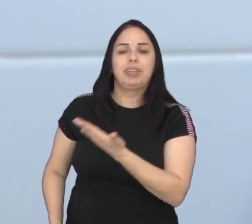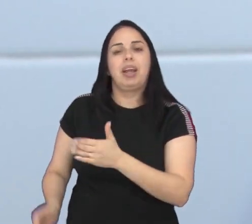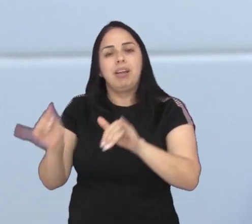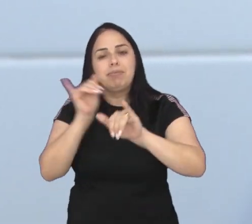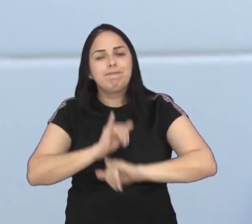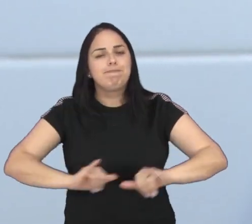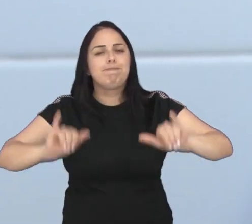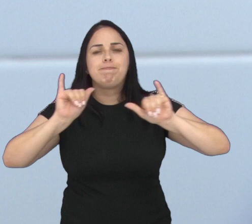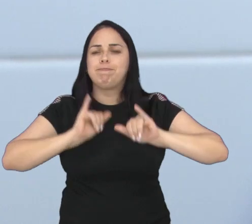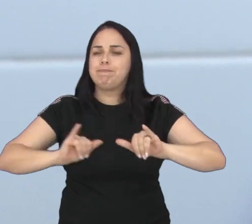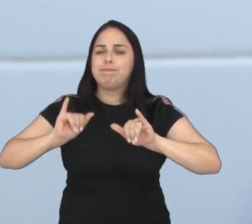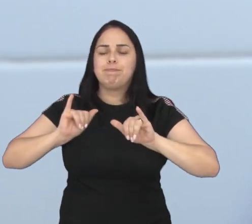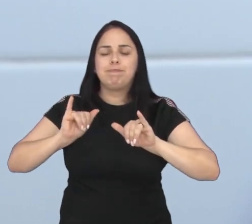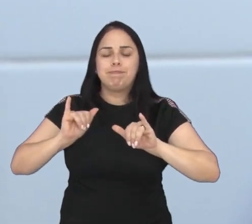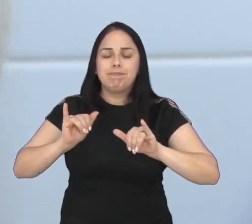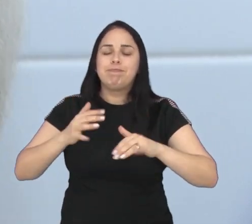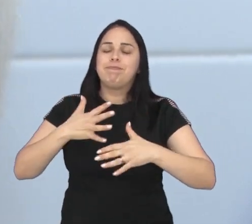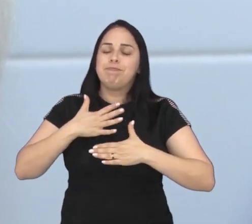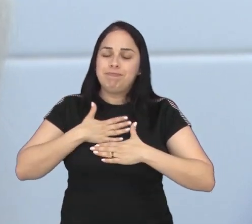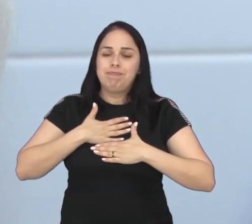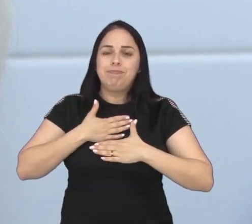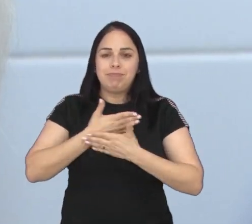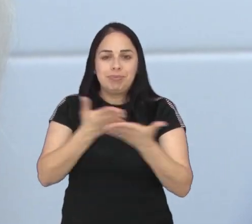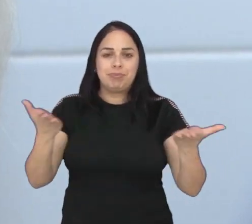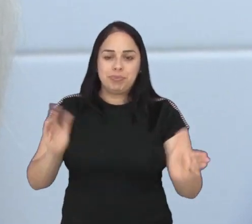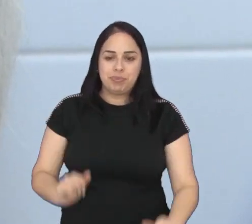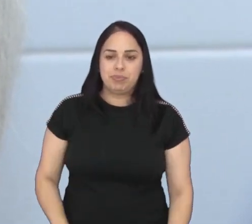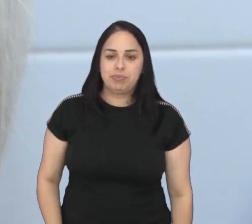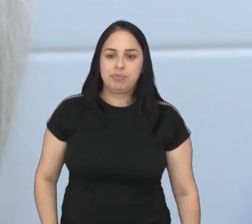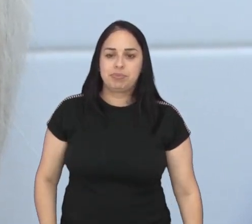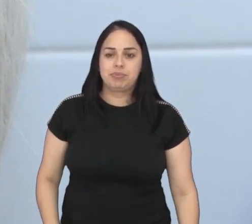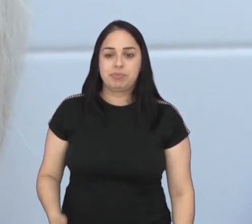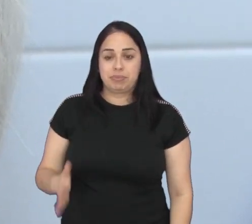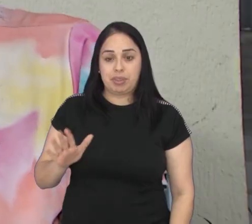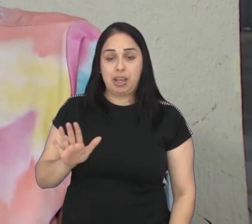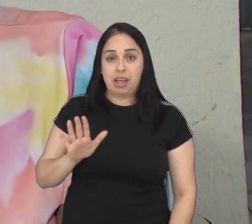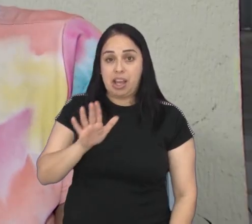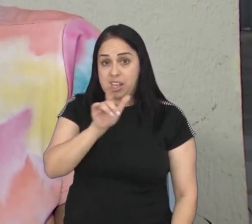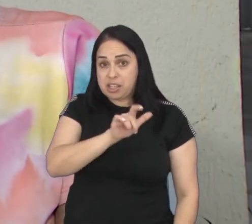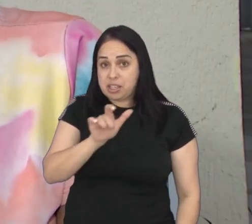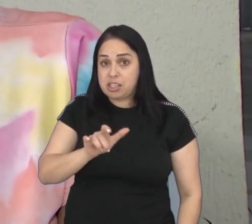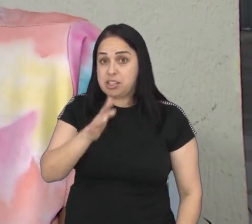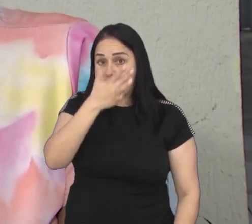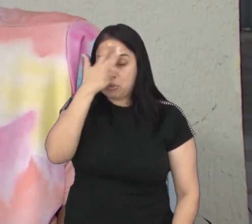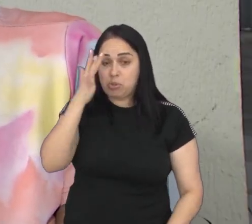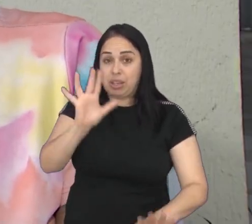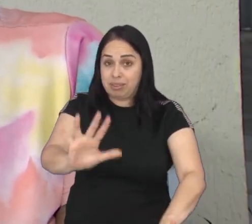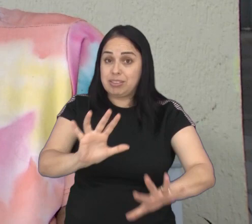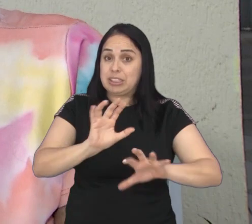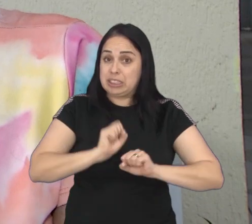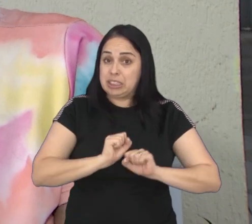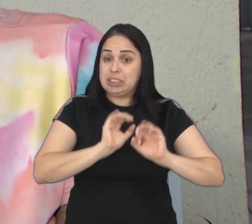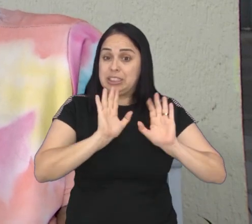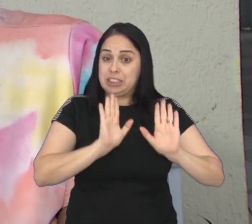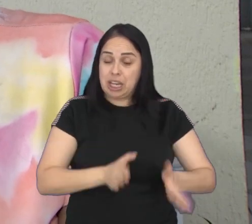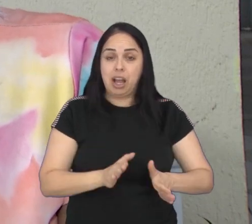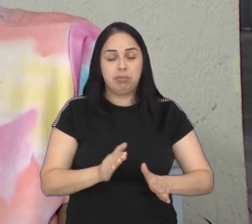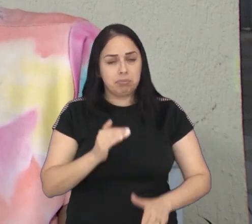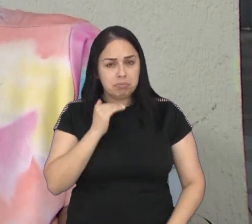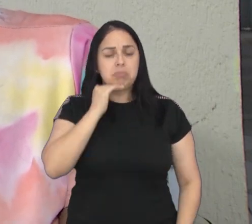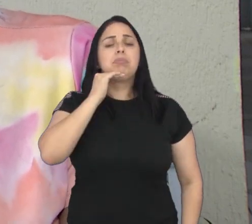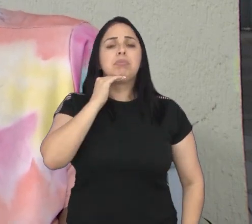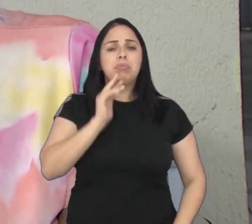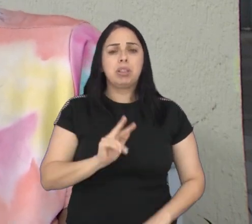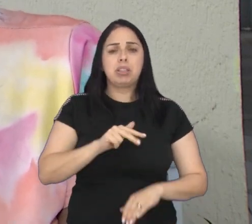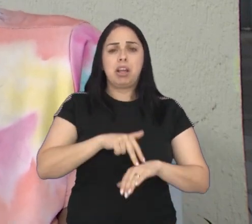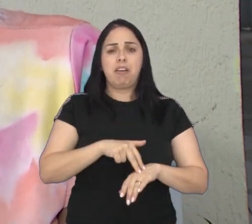reportagem? Ela deixa uma mensagem inspiradora a todos nós. Eu acho que para quem já está vivendo com o HIV, levanta